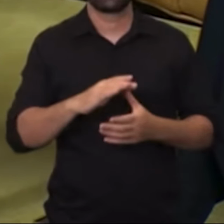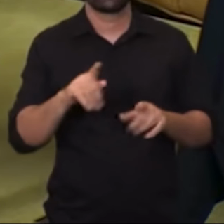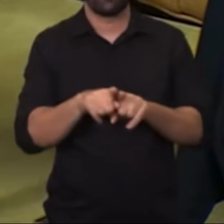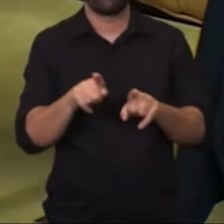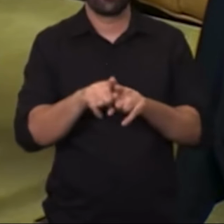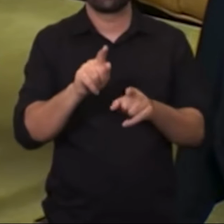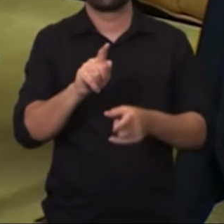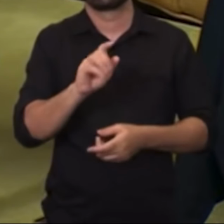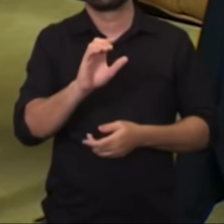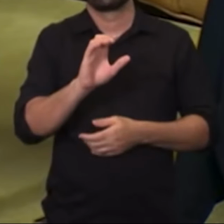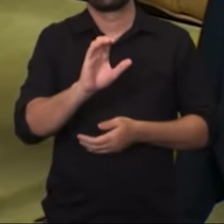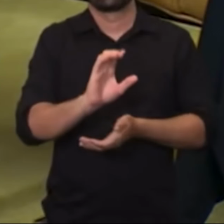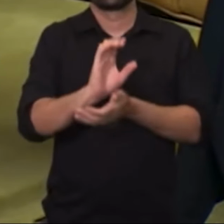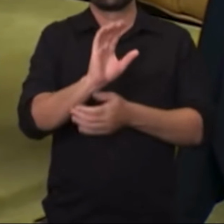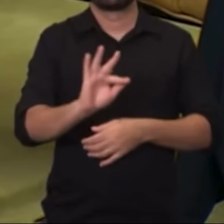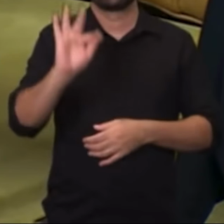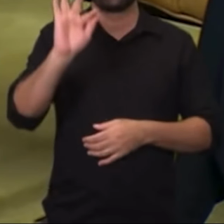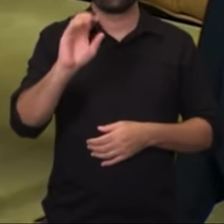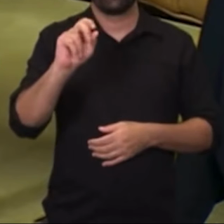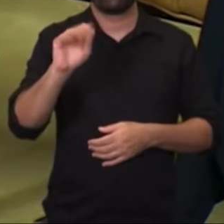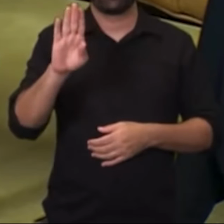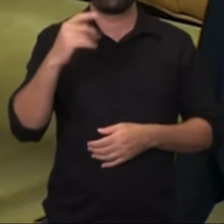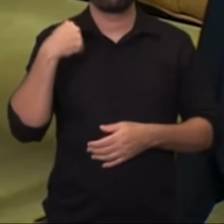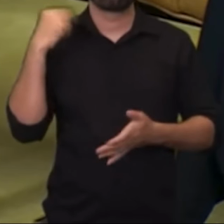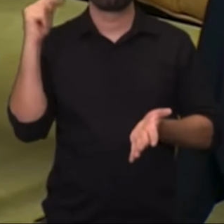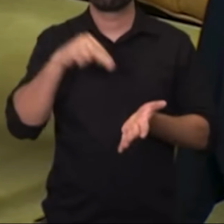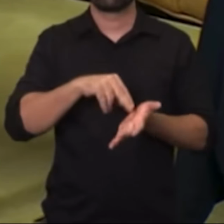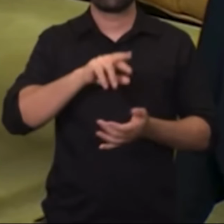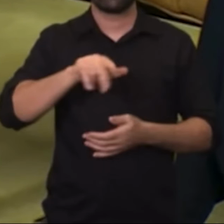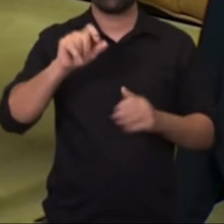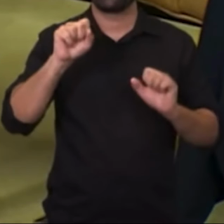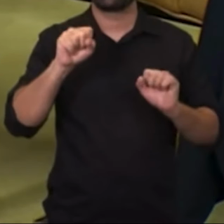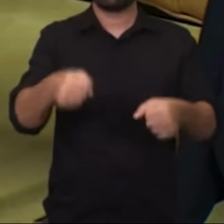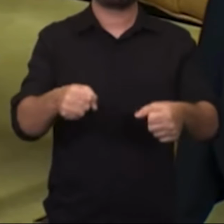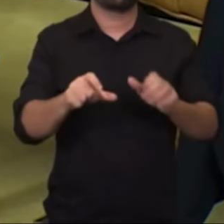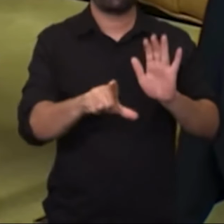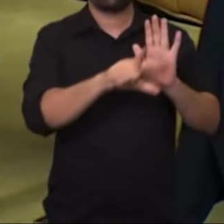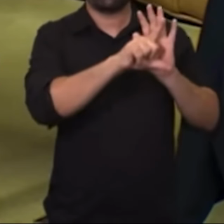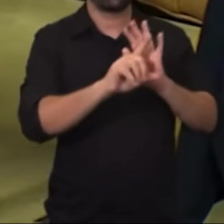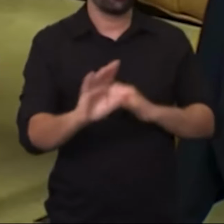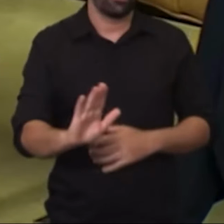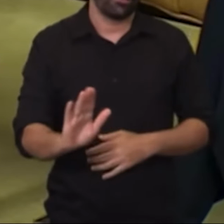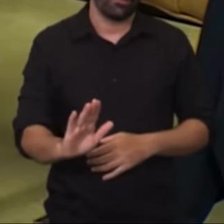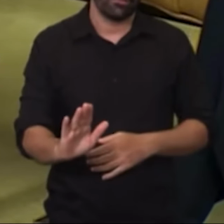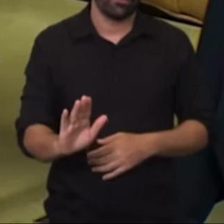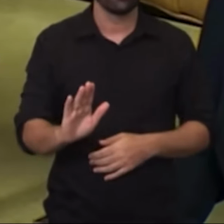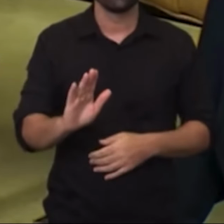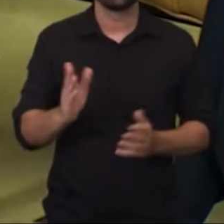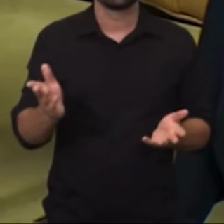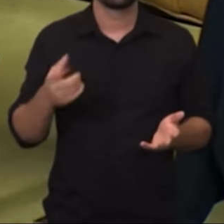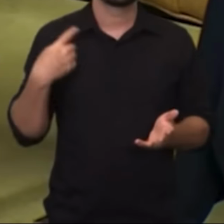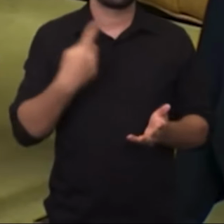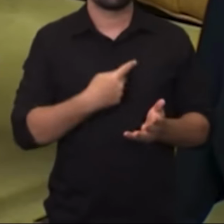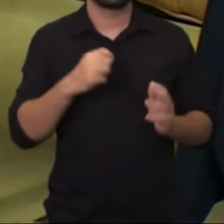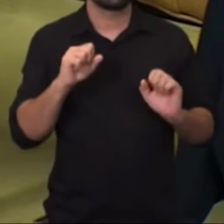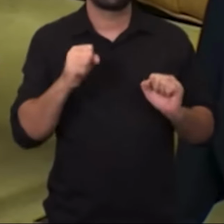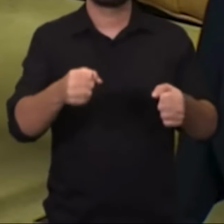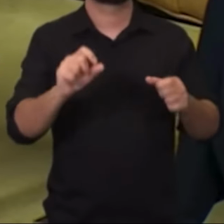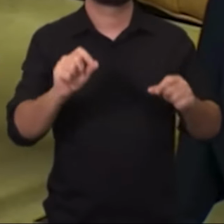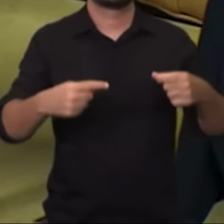OAB comparece hoje aqui não para defender apenas uma lei, ministro Dino. Nós hoje defendemos uma